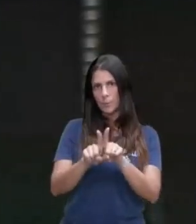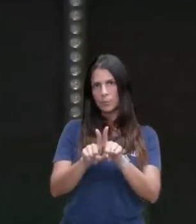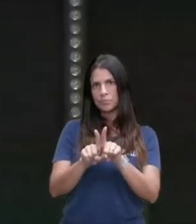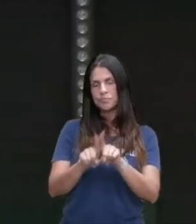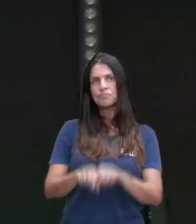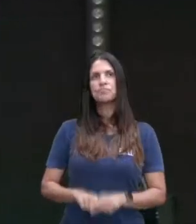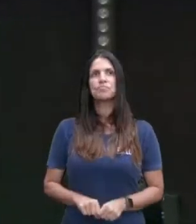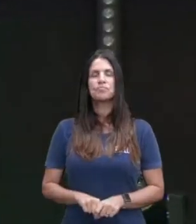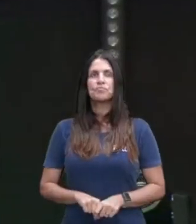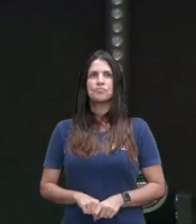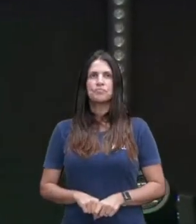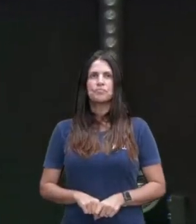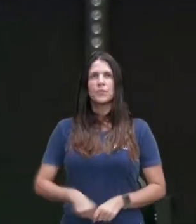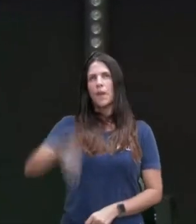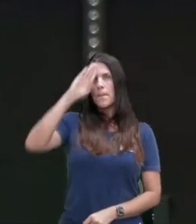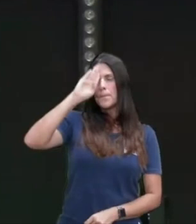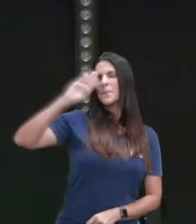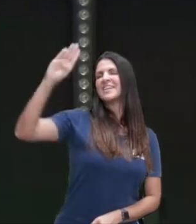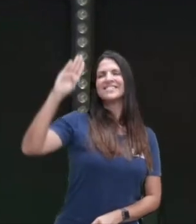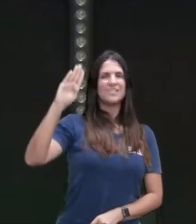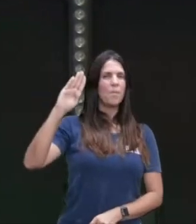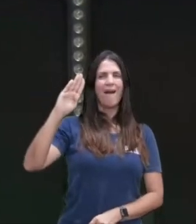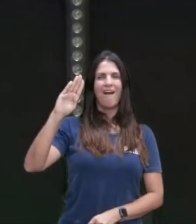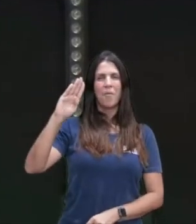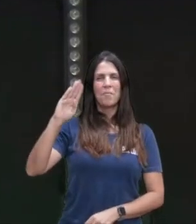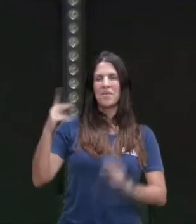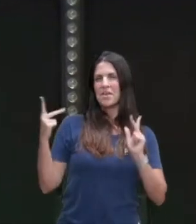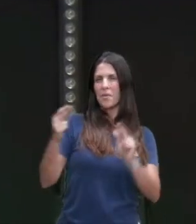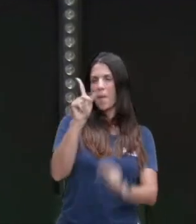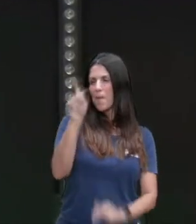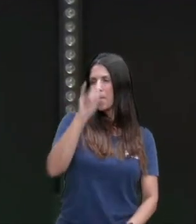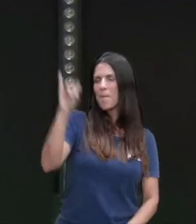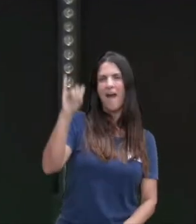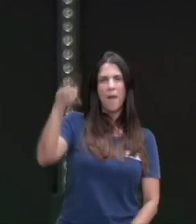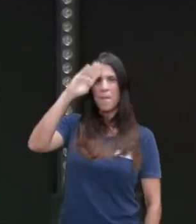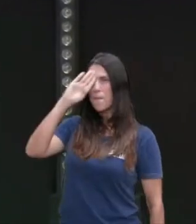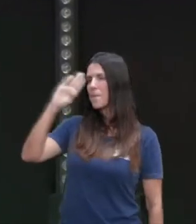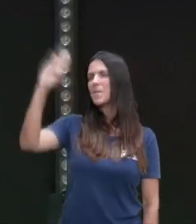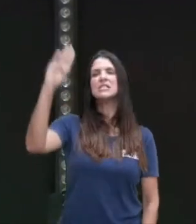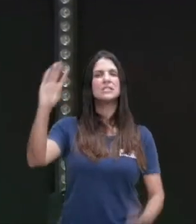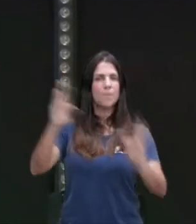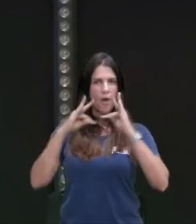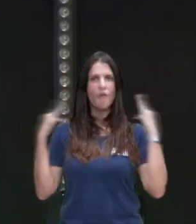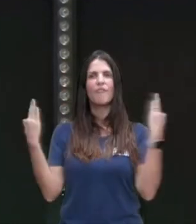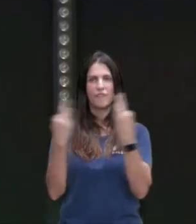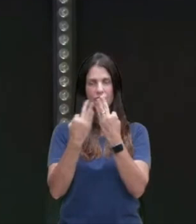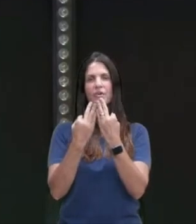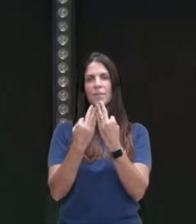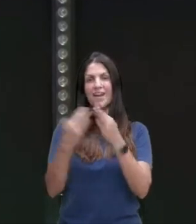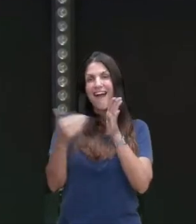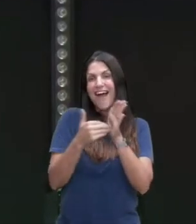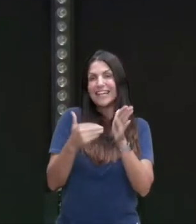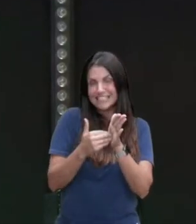mentor espiritual o patriarca de toda a sua geração de toda a sua família até que